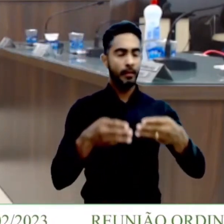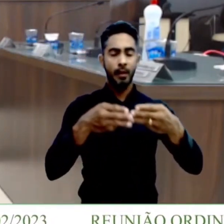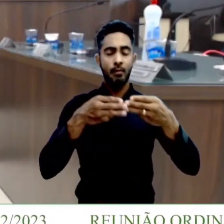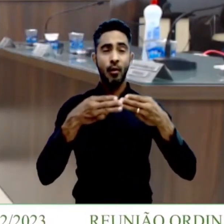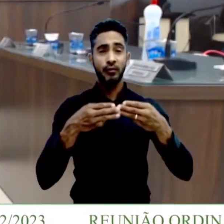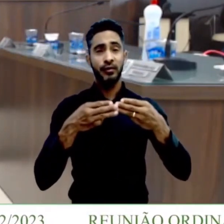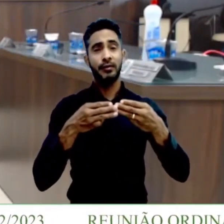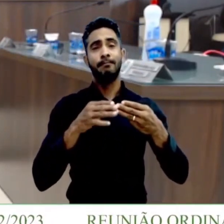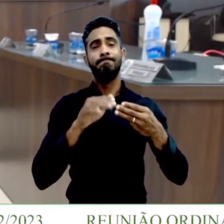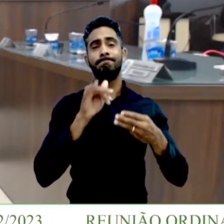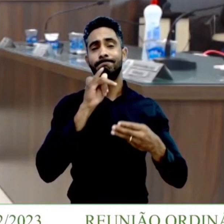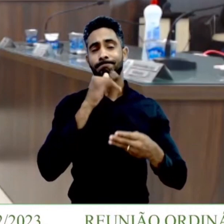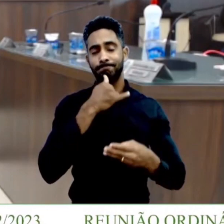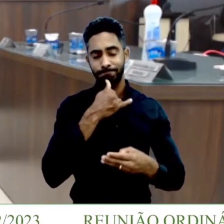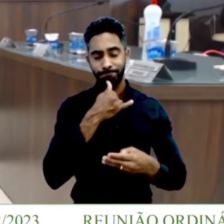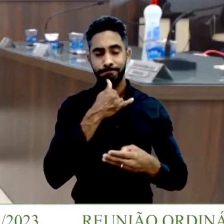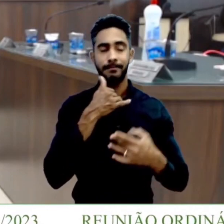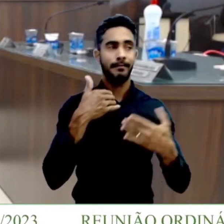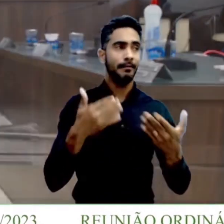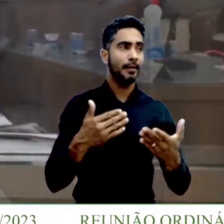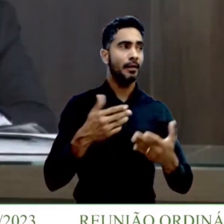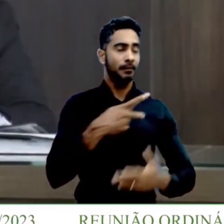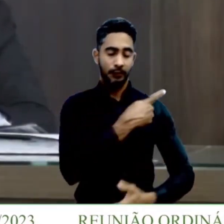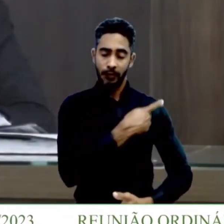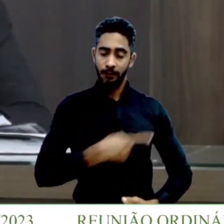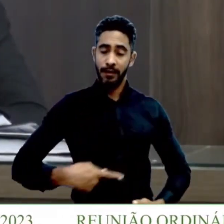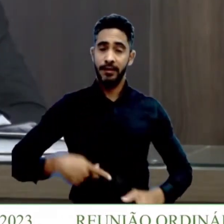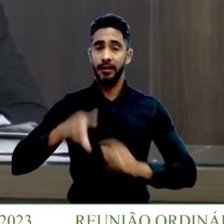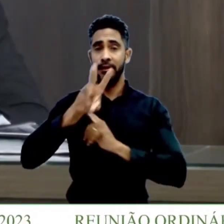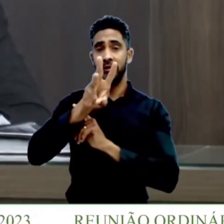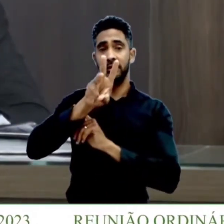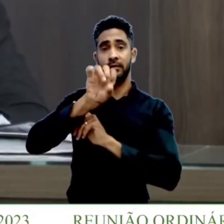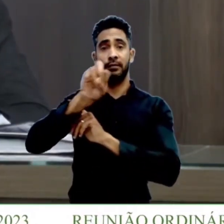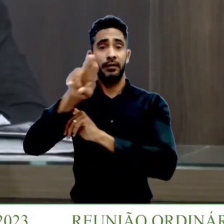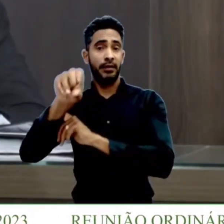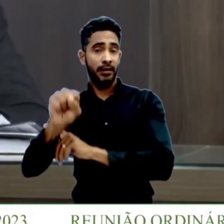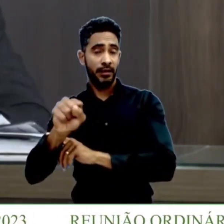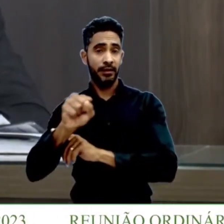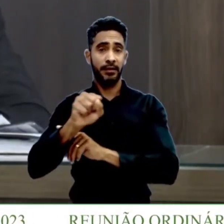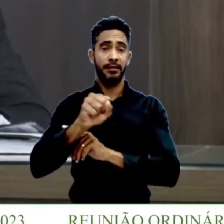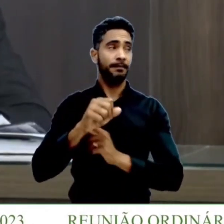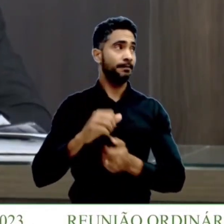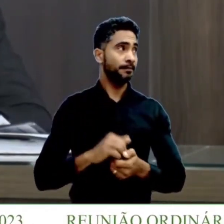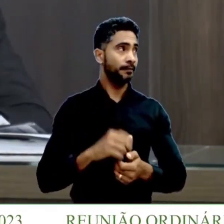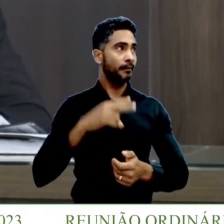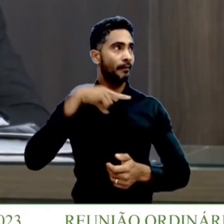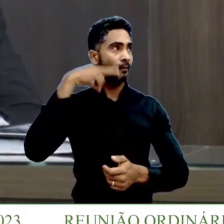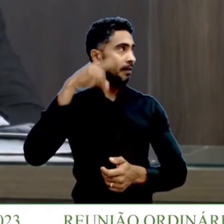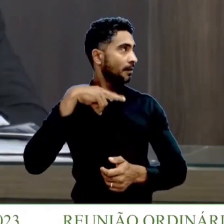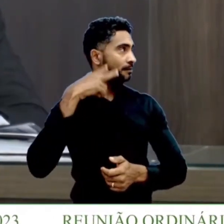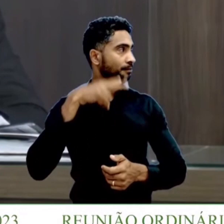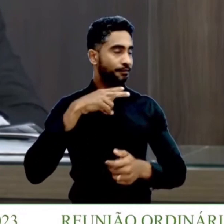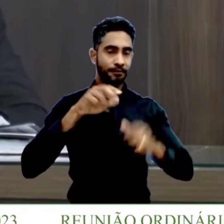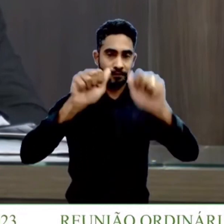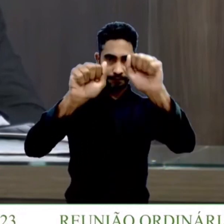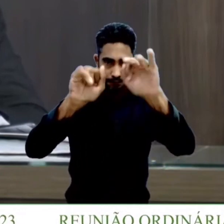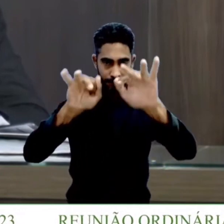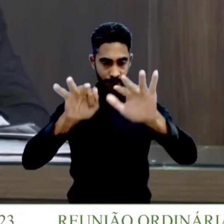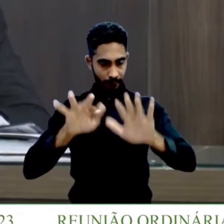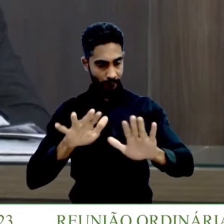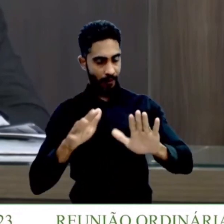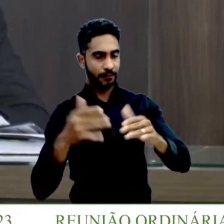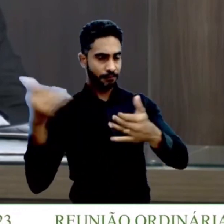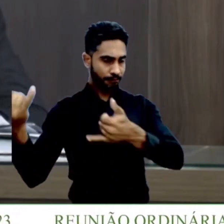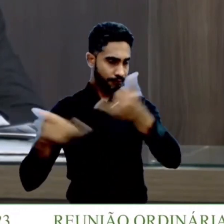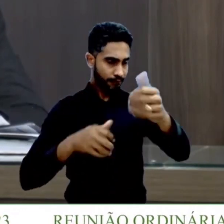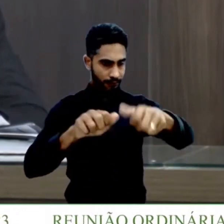Excelentíssimo senhor Willis Carlos Lopes, presidente da Câmara Municipal de Janaúba. O vereador subassinado vem, após